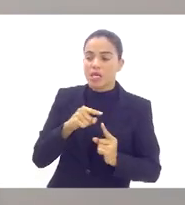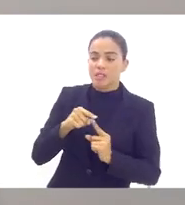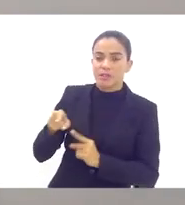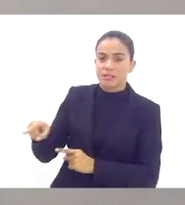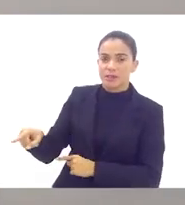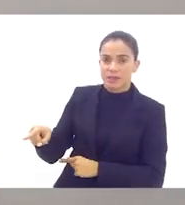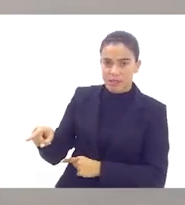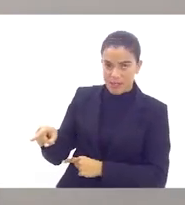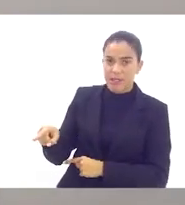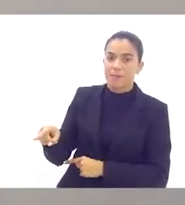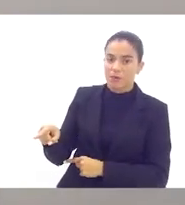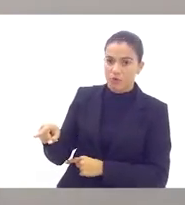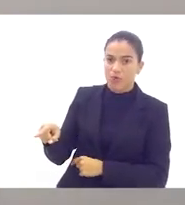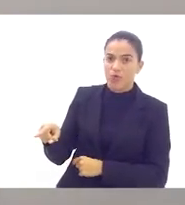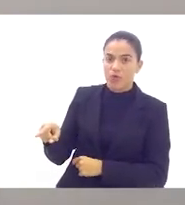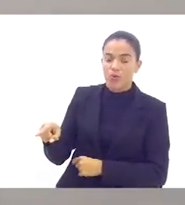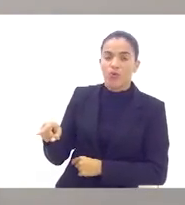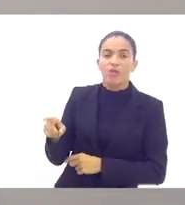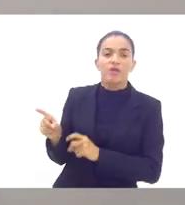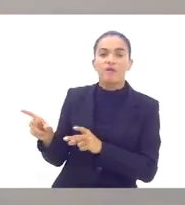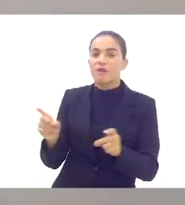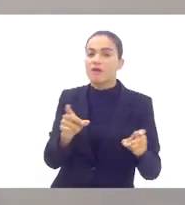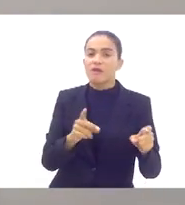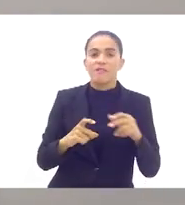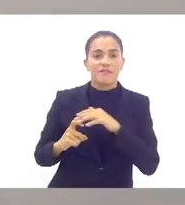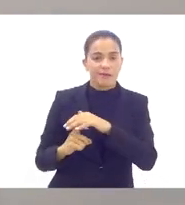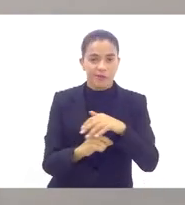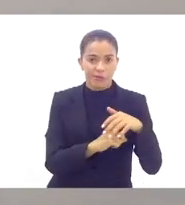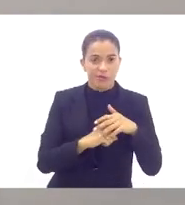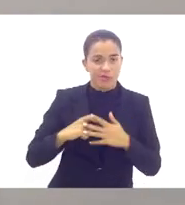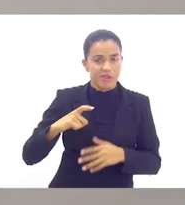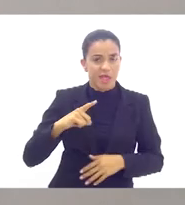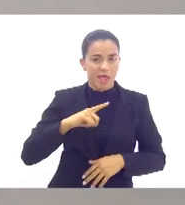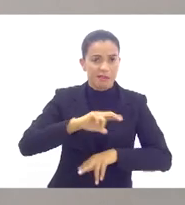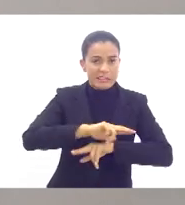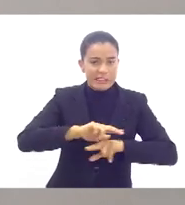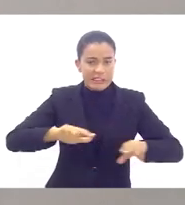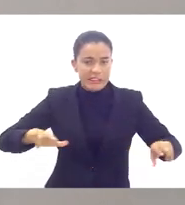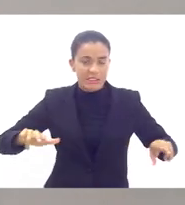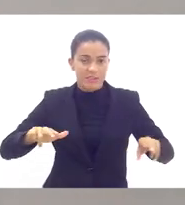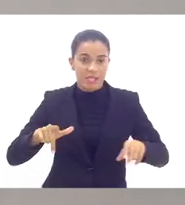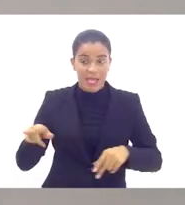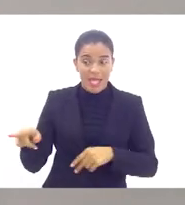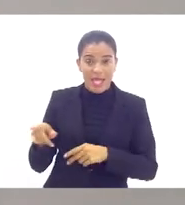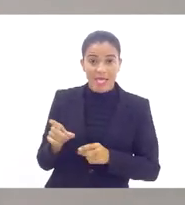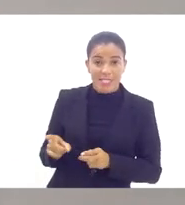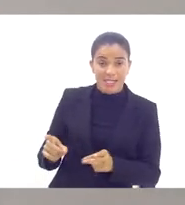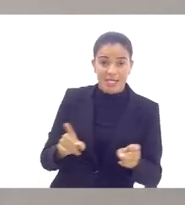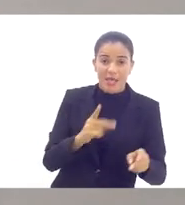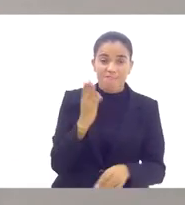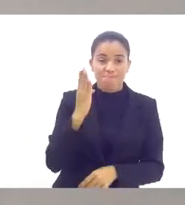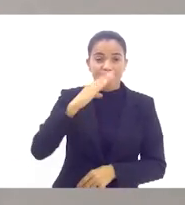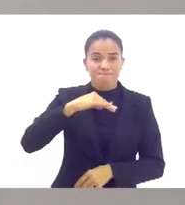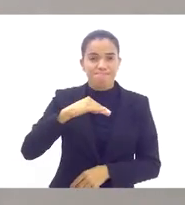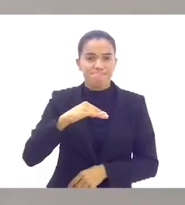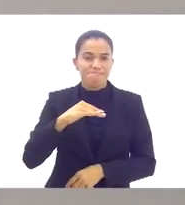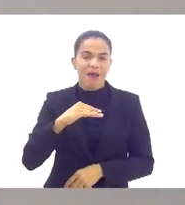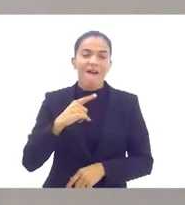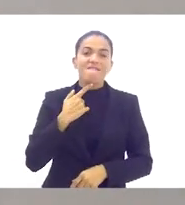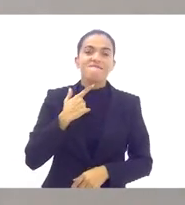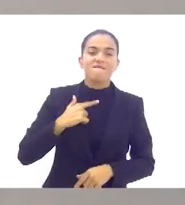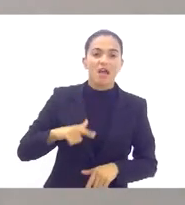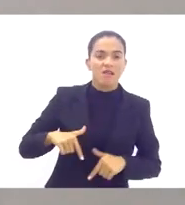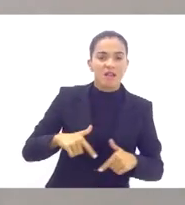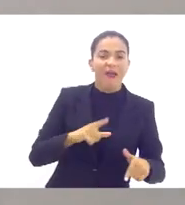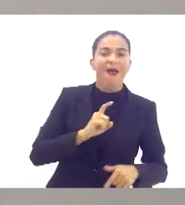agindo... Existem ambulantes de tudo quanto é espécie, tudo quanto é jeito. Esses ambulantes agem de má fé. Inclusive. E existe um ambulante que tem que